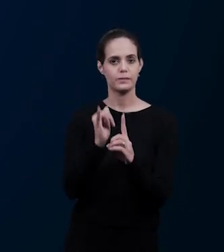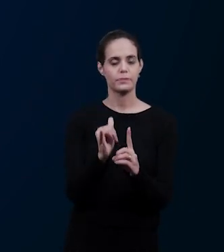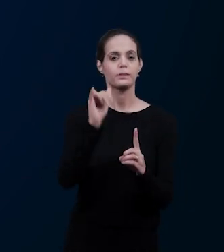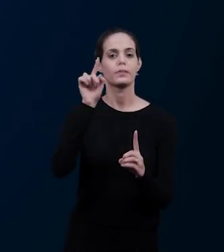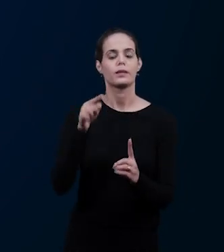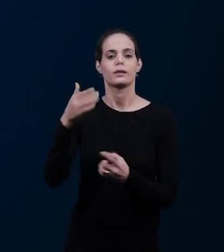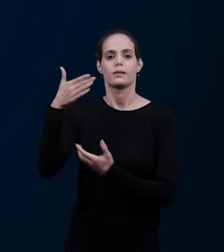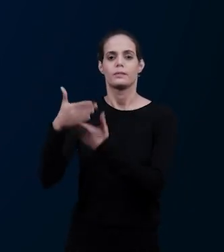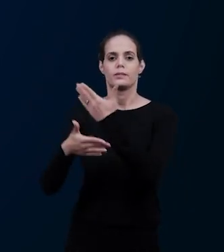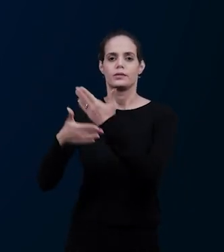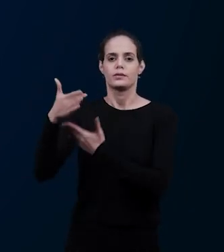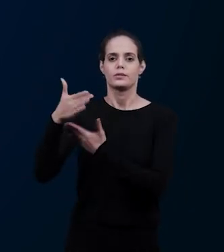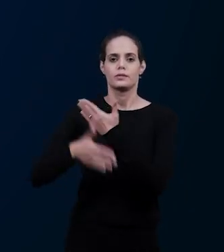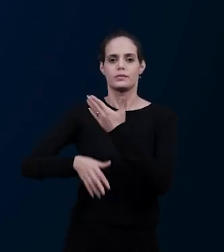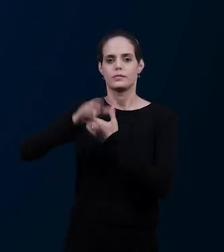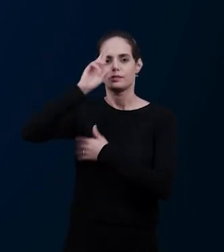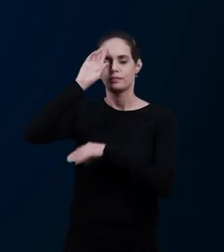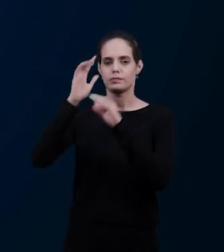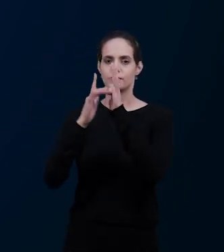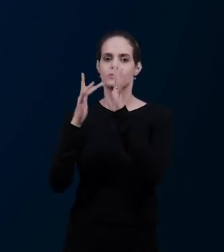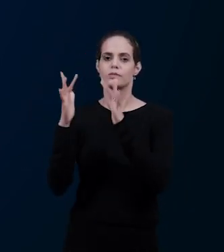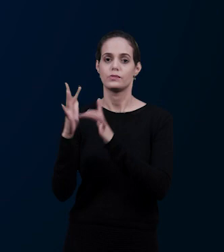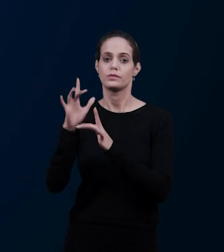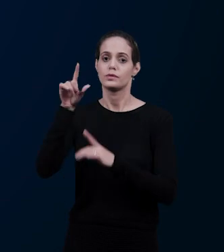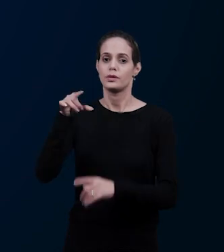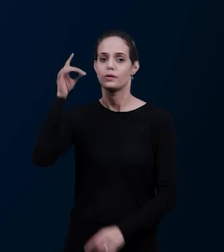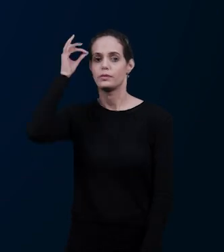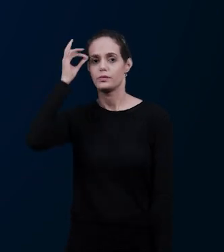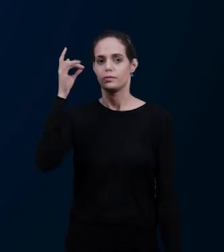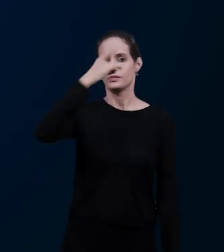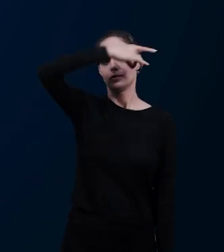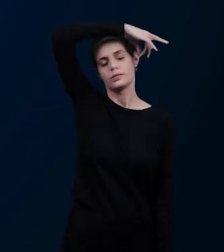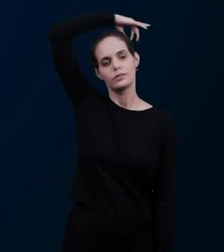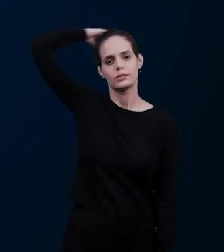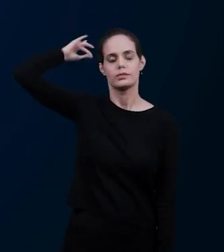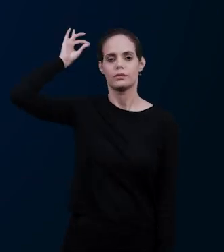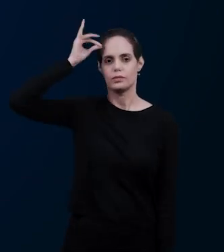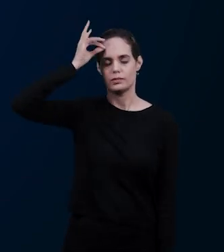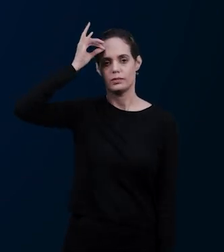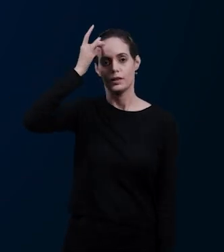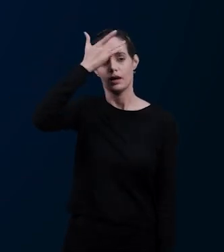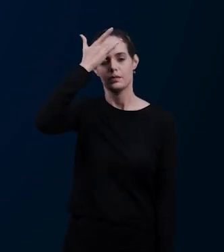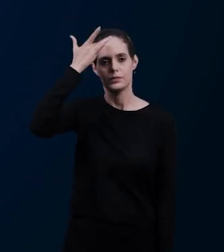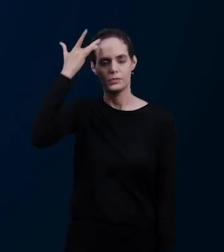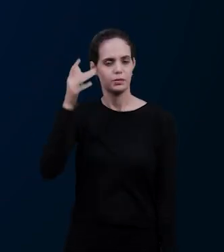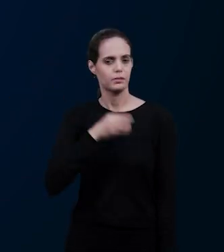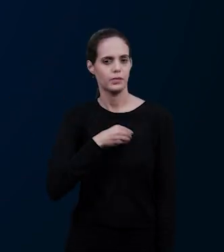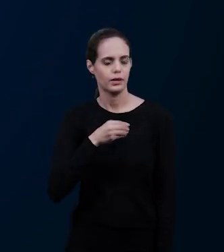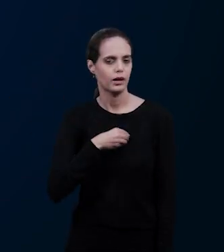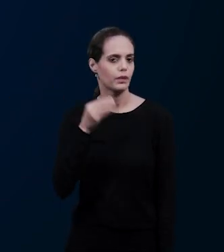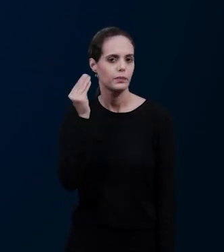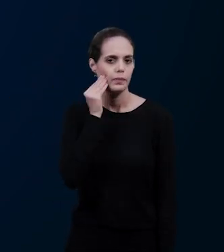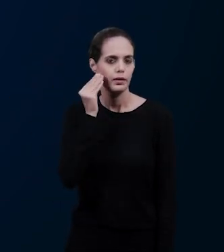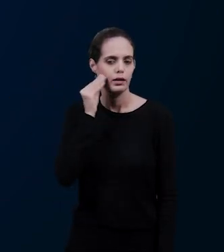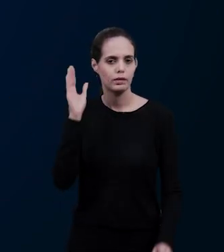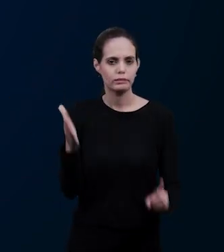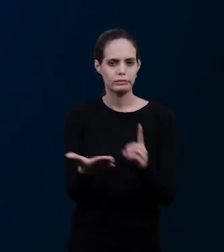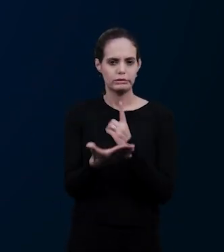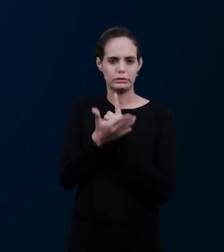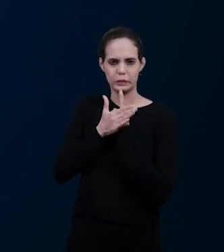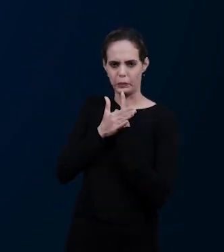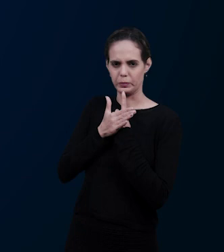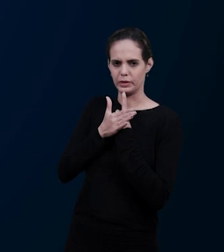profecia é a presença, é a revelação do Espírito Santo. O homem no pecado tenta se esconder de